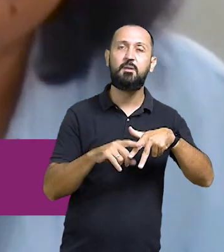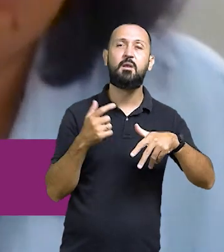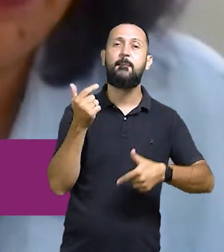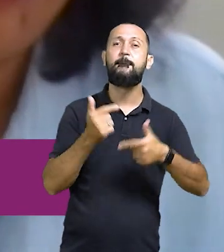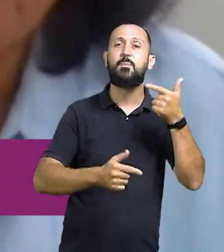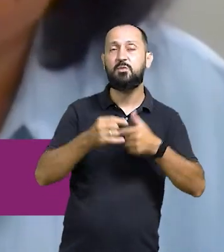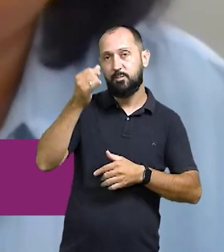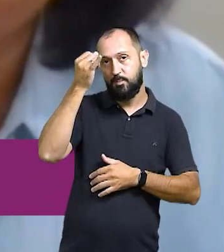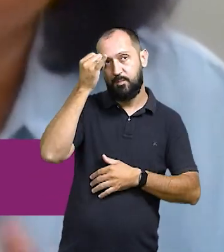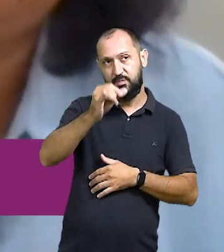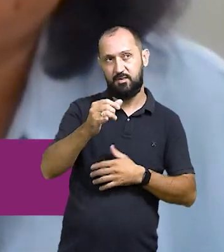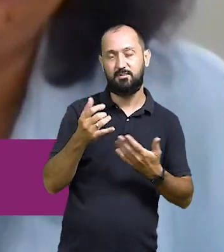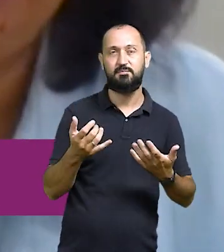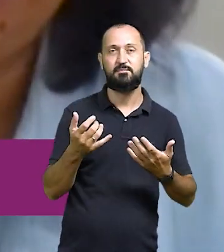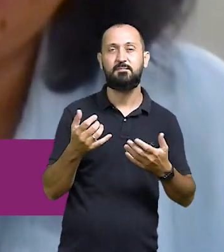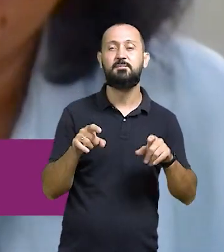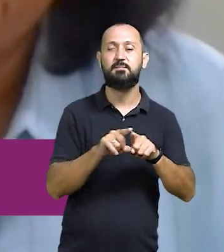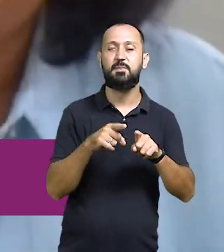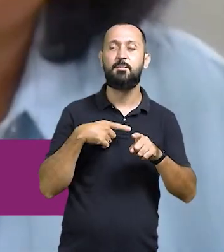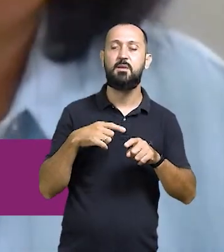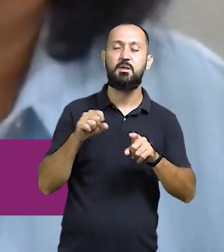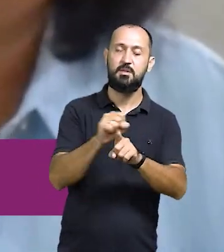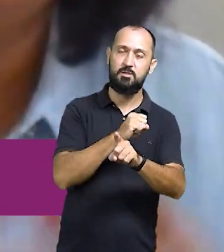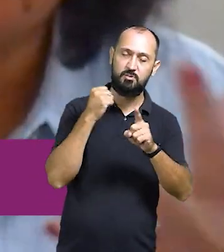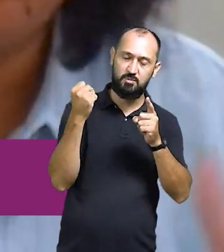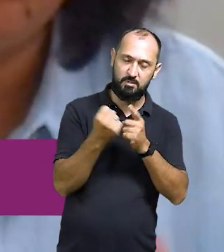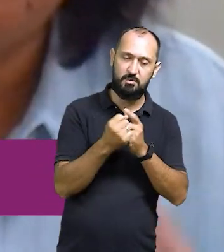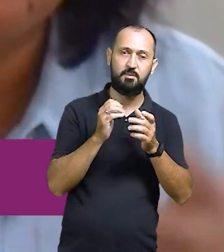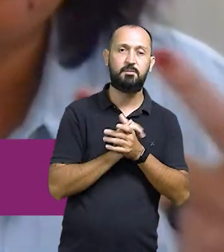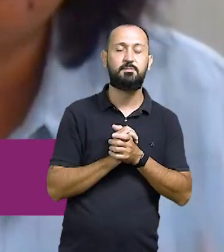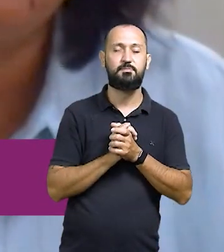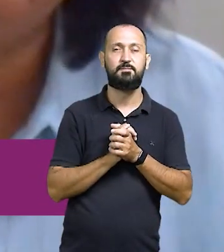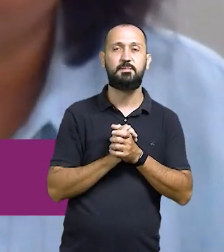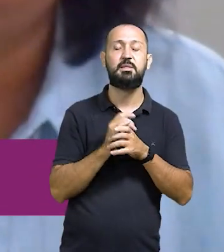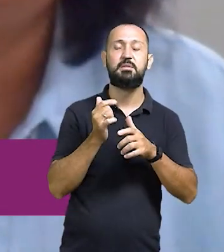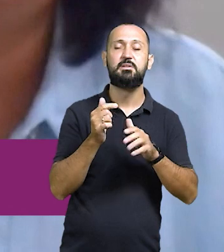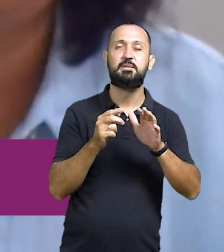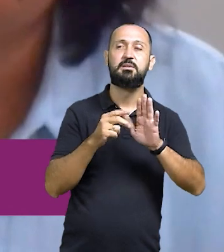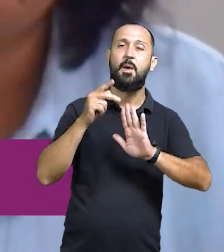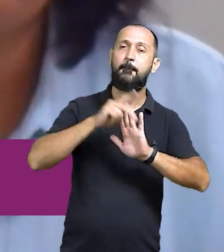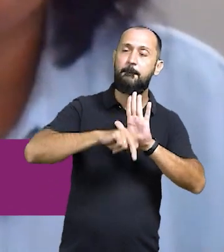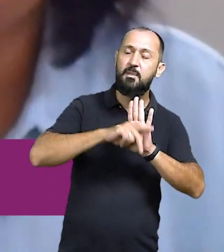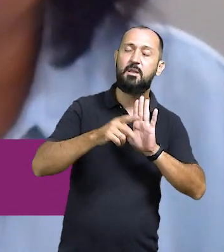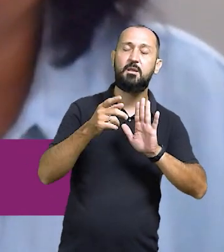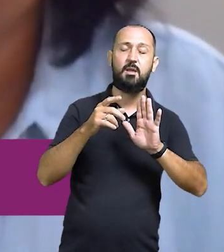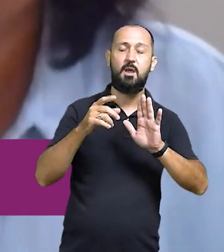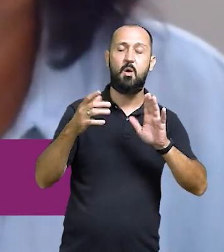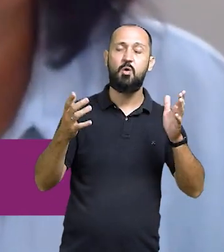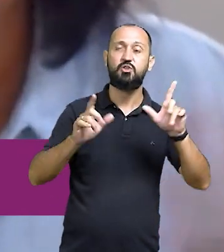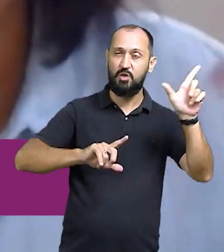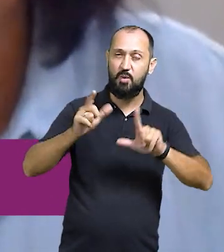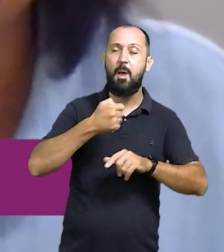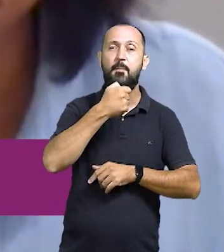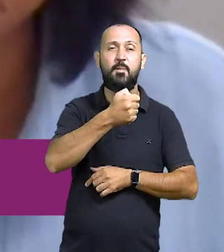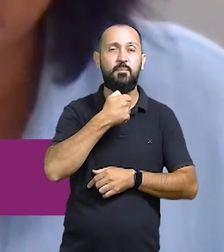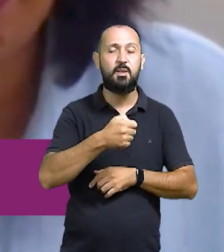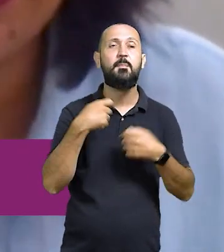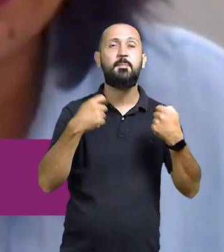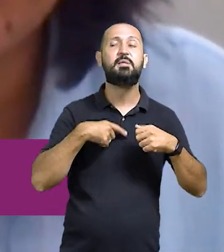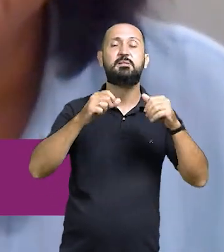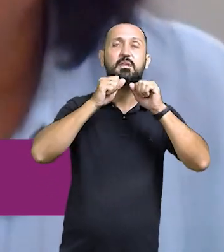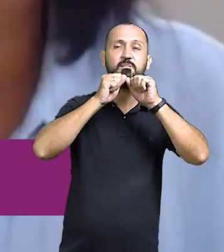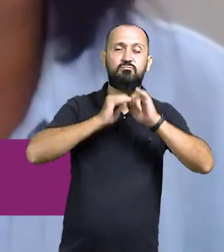espaço delas, e que isso, modificando, que gera violência. Olha só, as mulheres modificando os